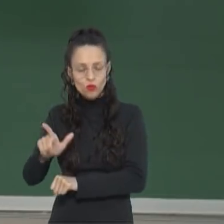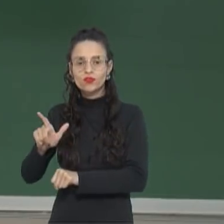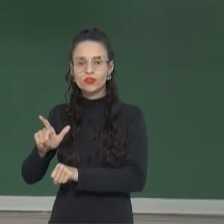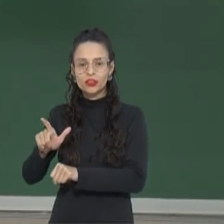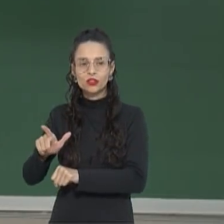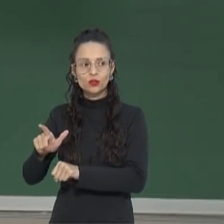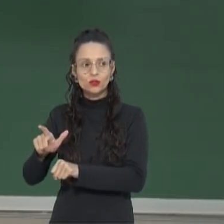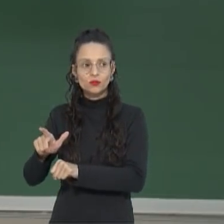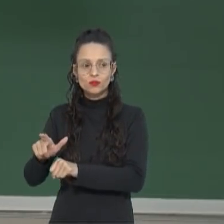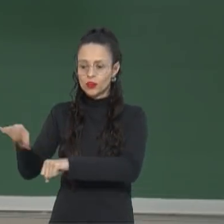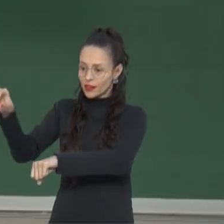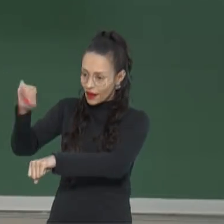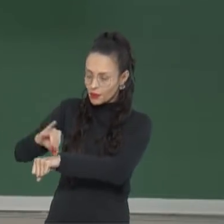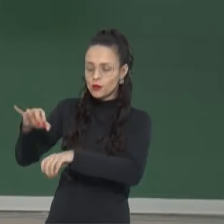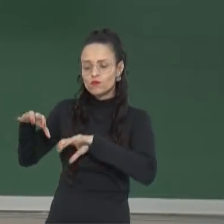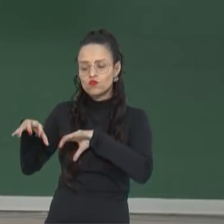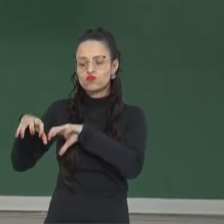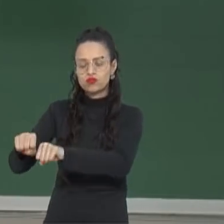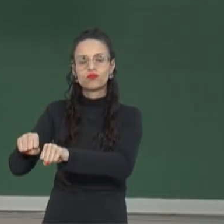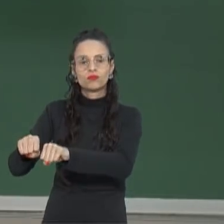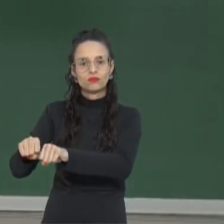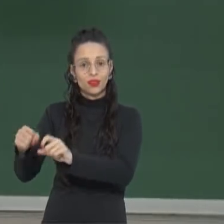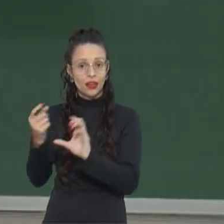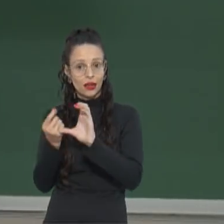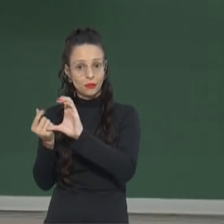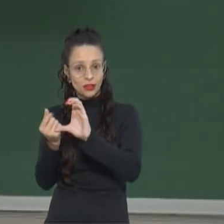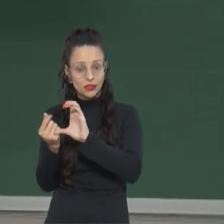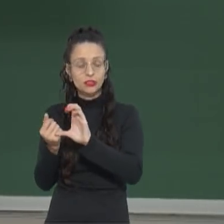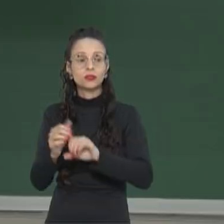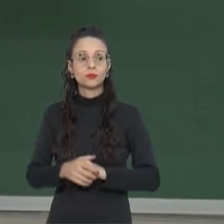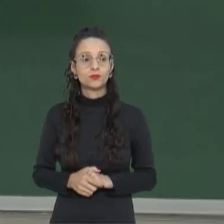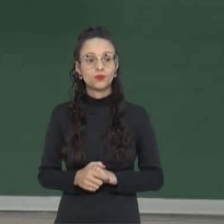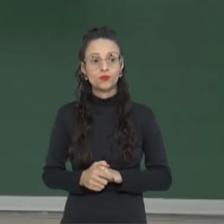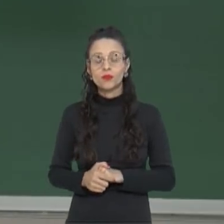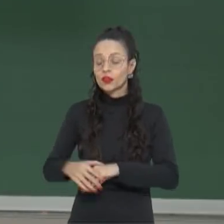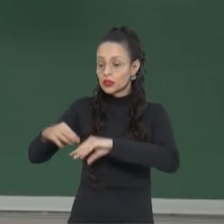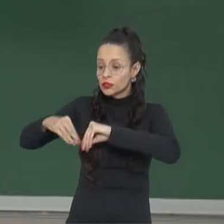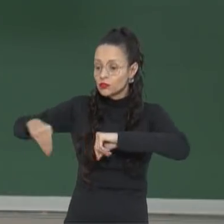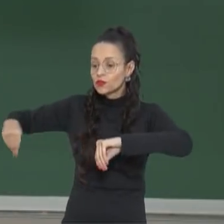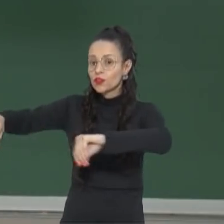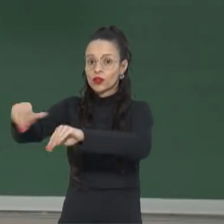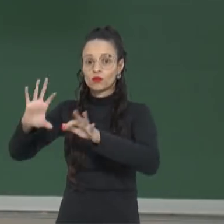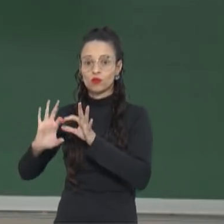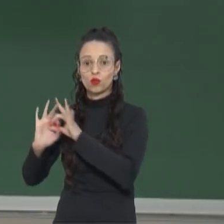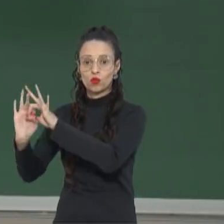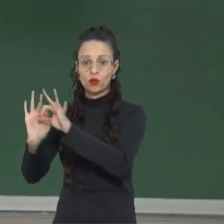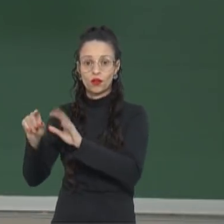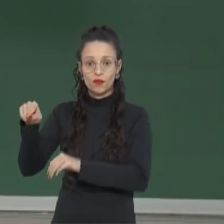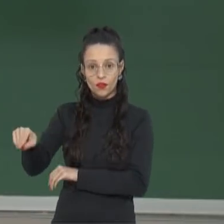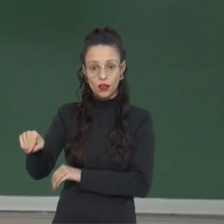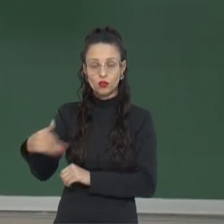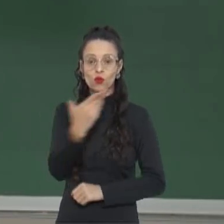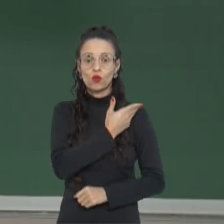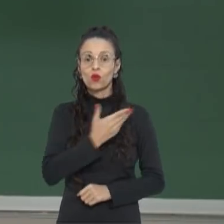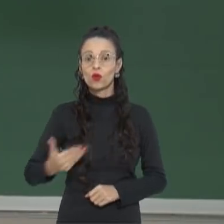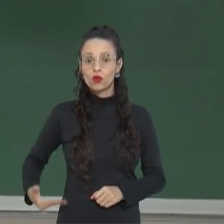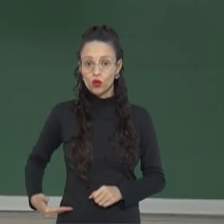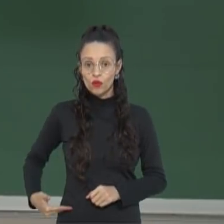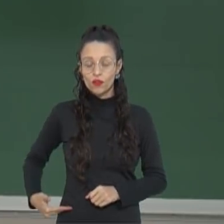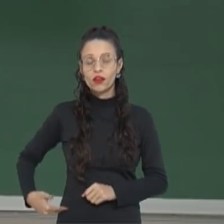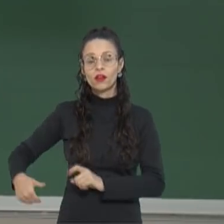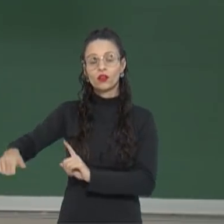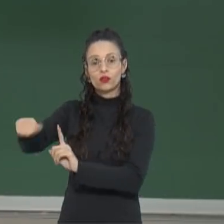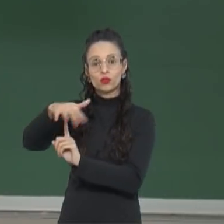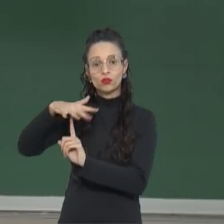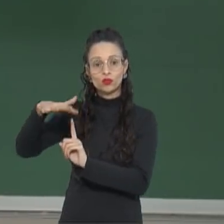a capital do Vietnã do Sul, capitalista. O território, então, foi unificado sob o governo